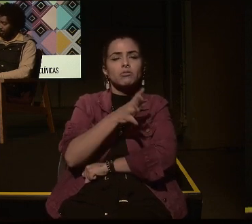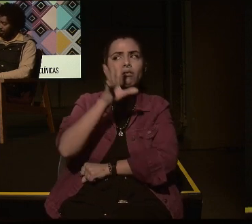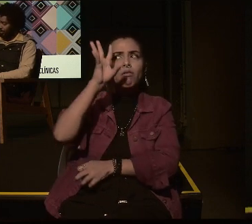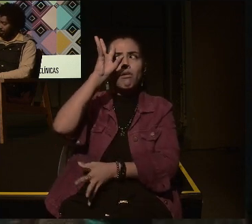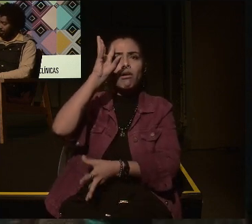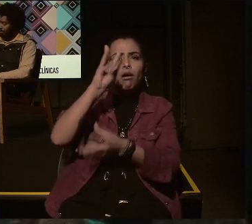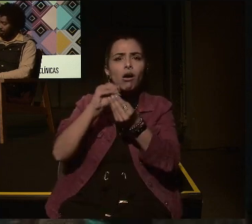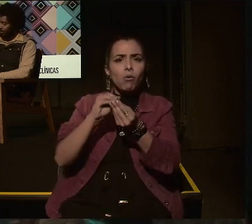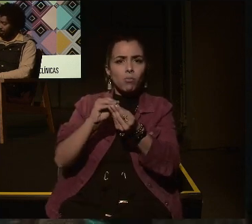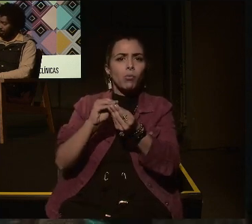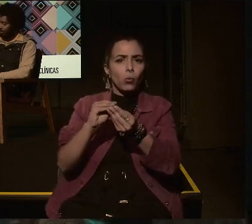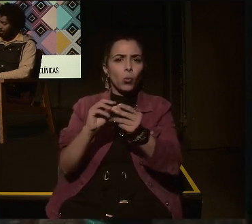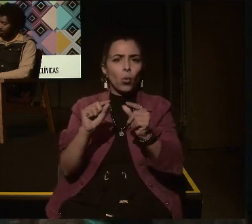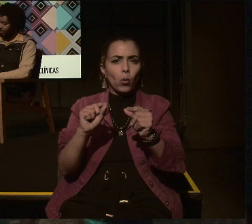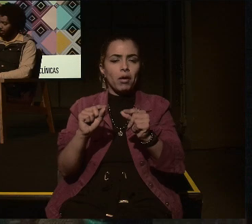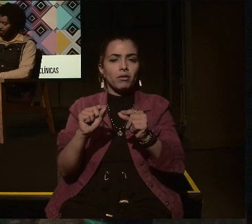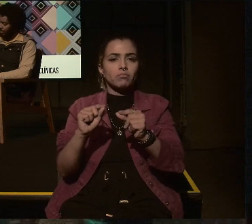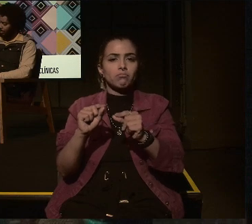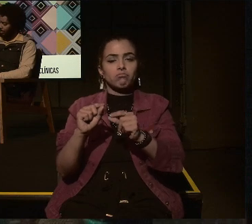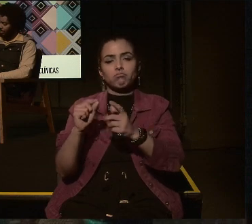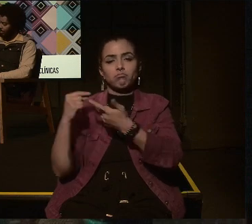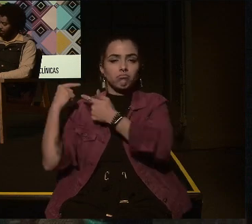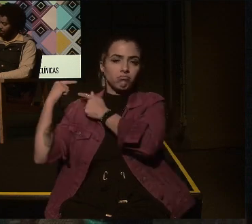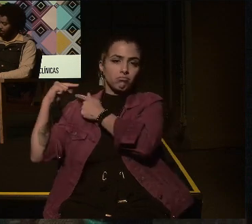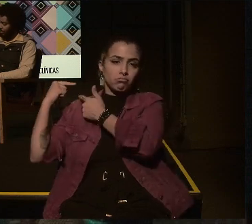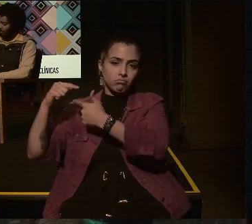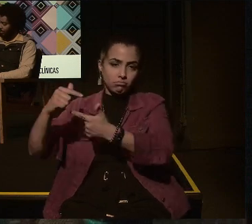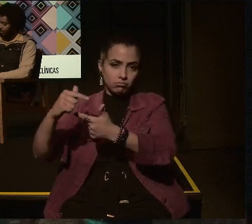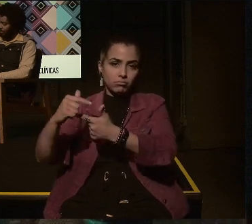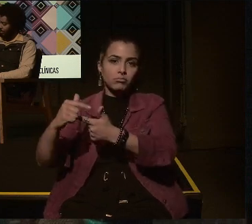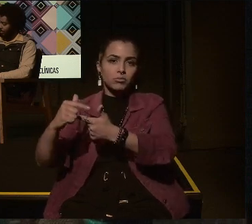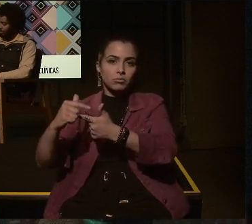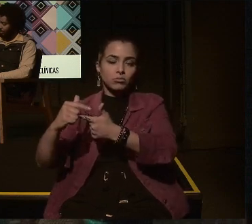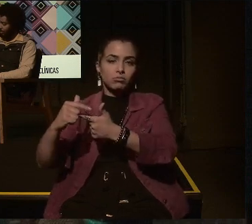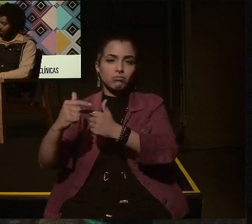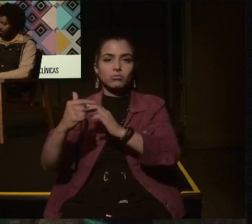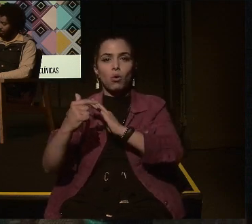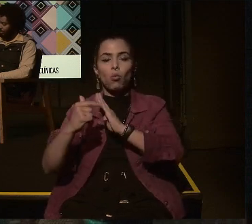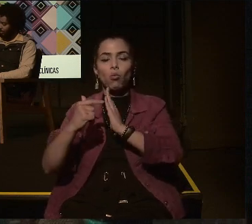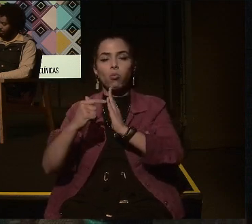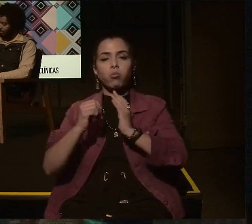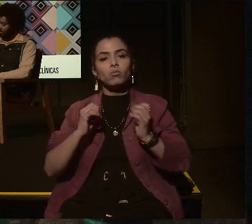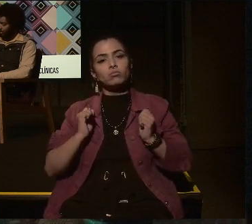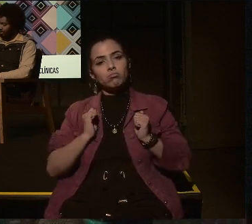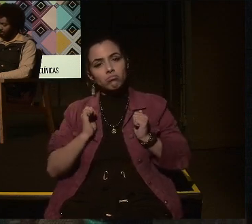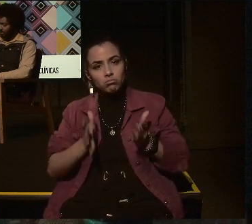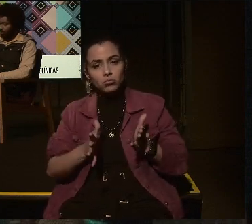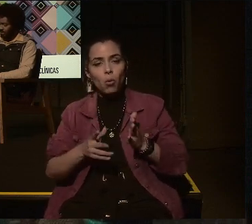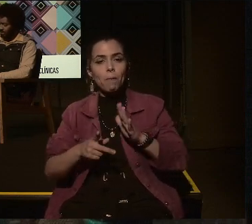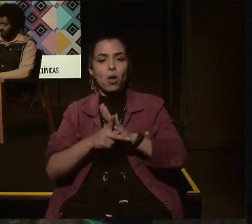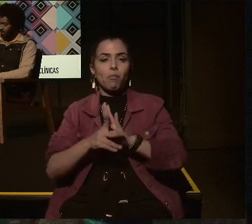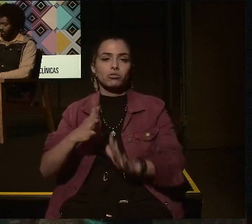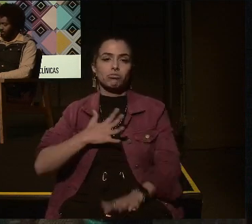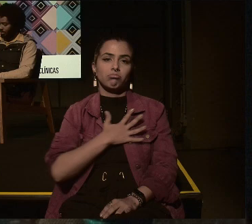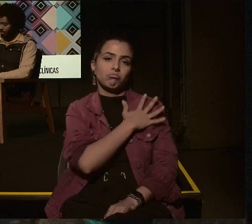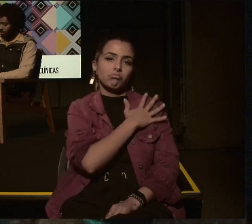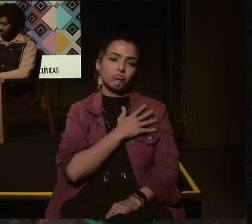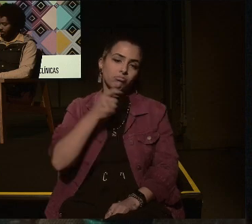que um regime como o regime escravocrata não ia ser superado